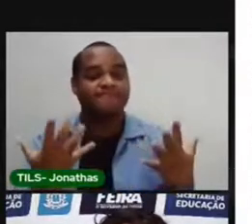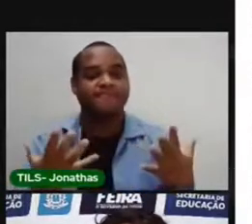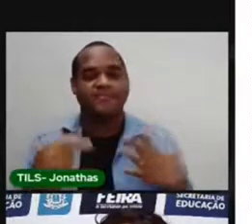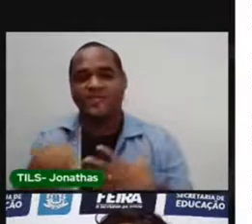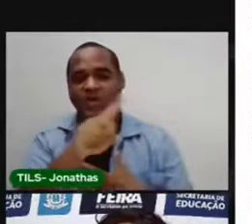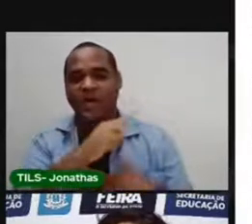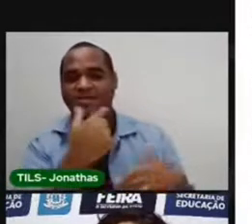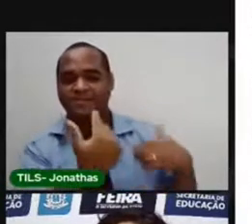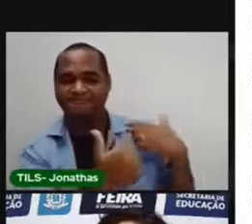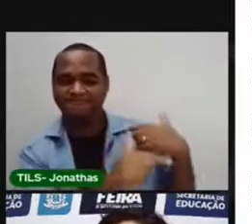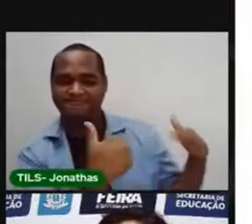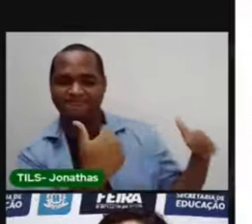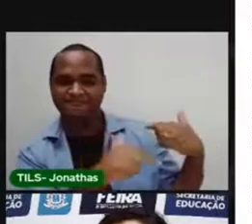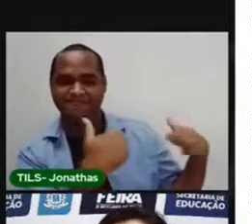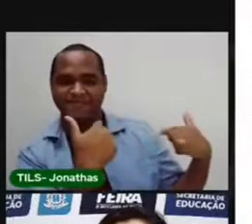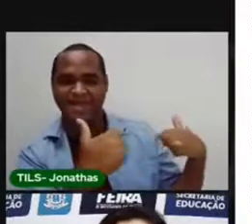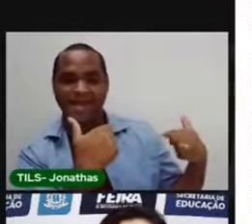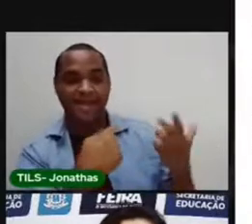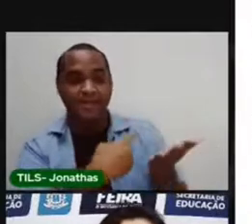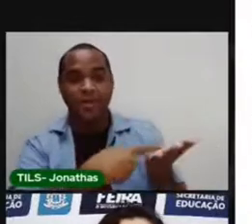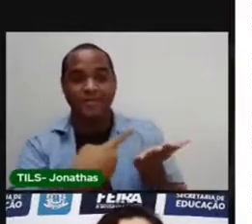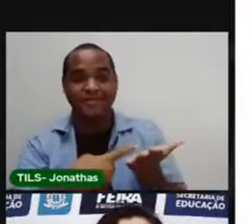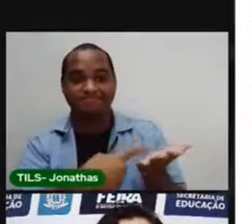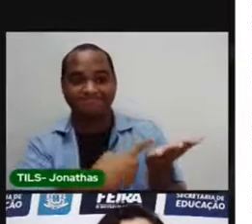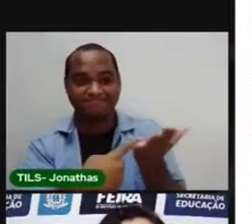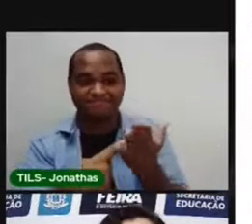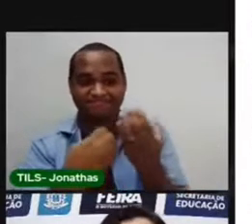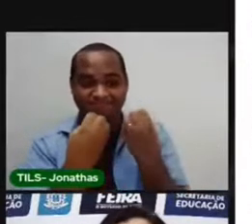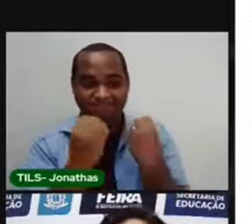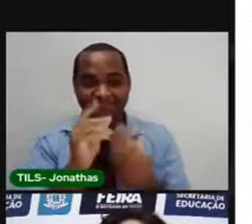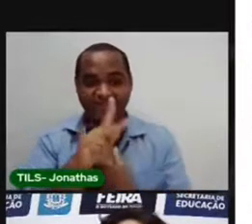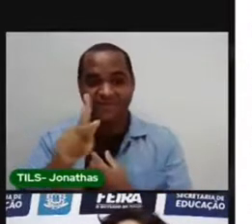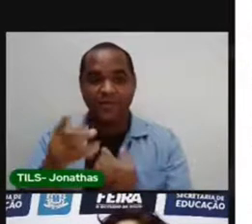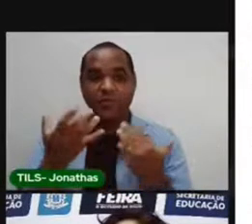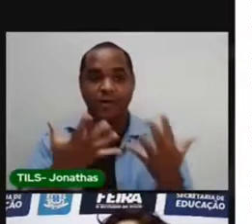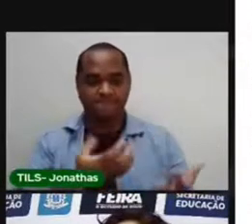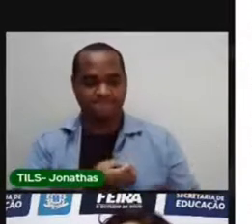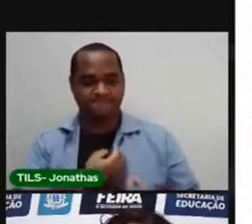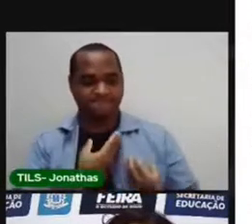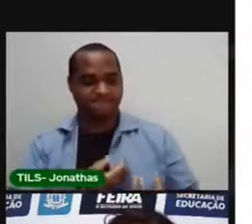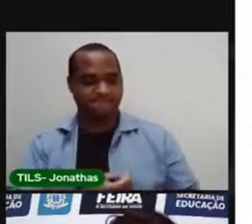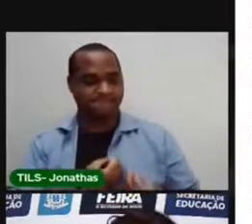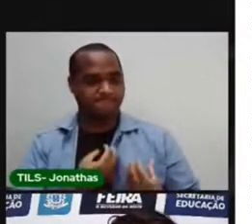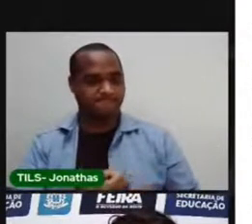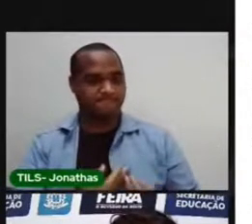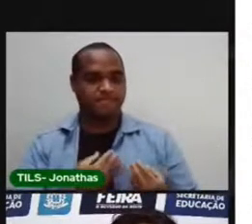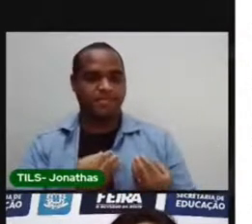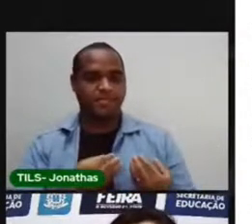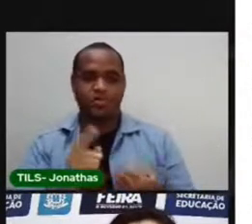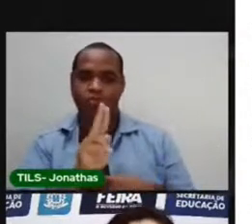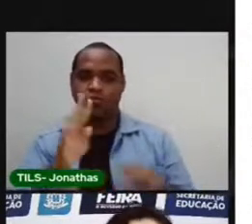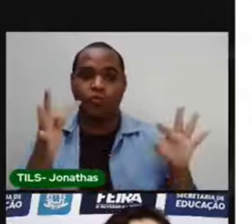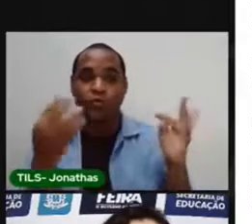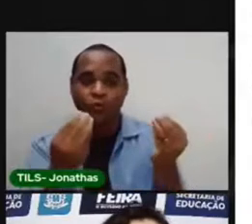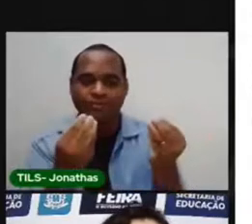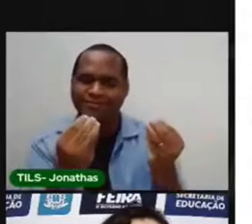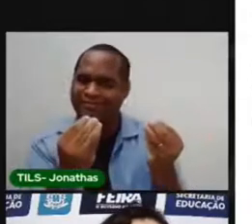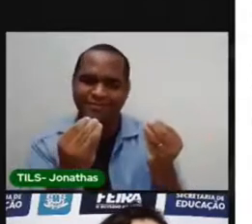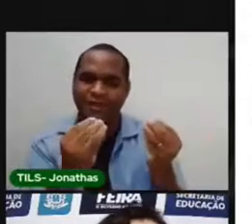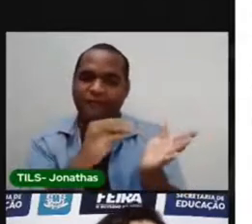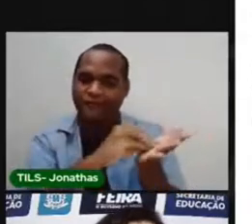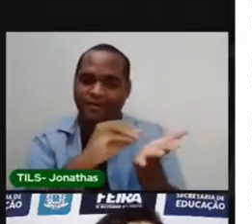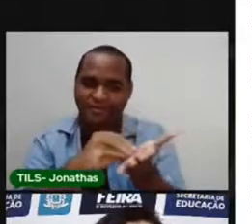nós vamos trabalhar com as rimas, a Pró colocou o poema incompleto. Nós